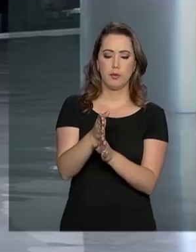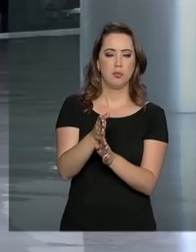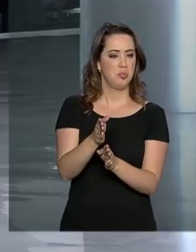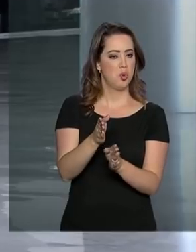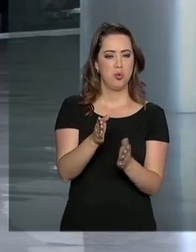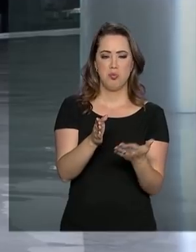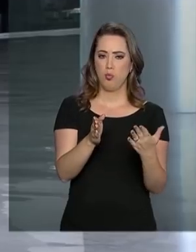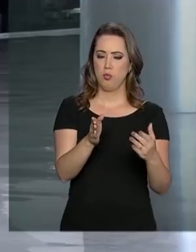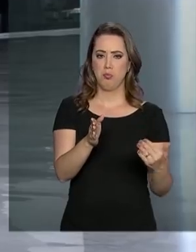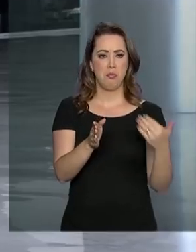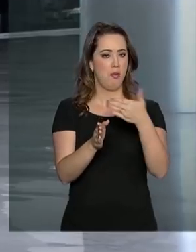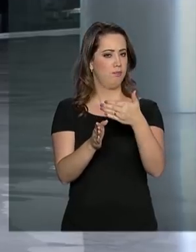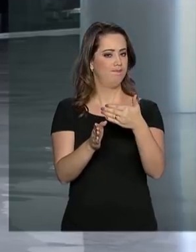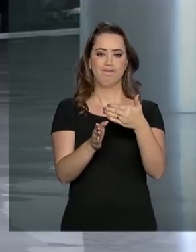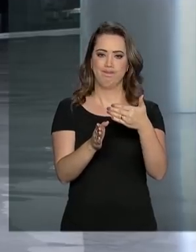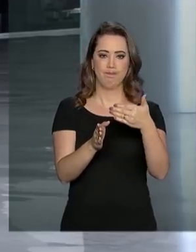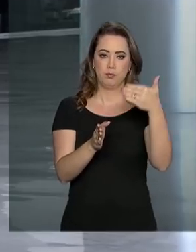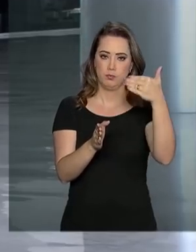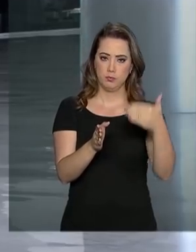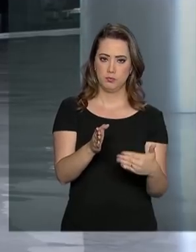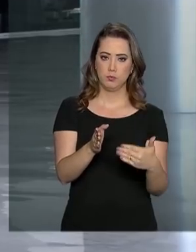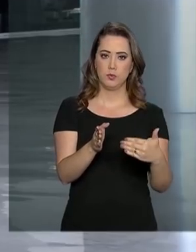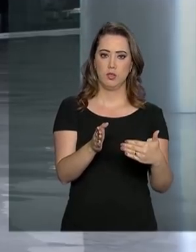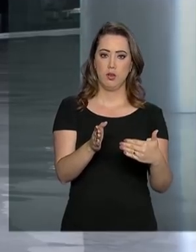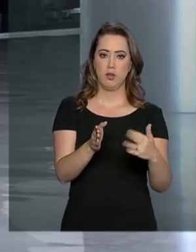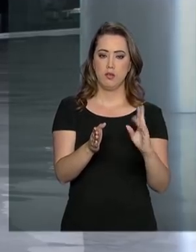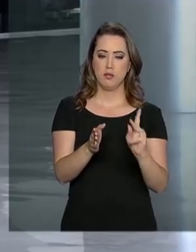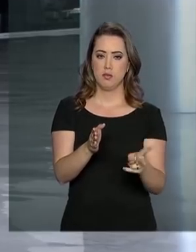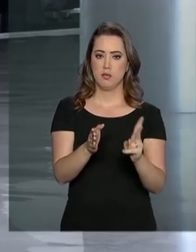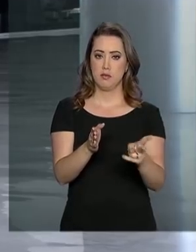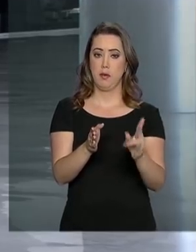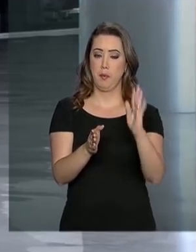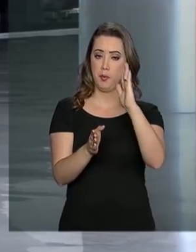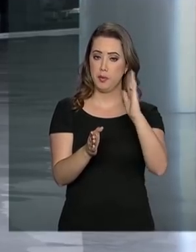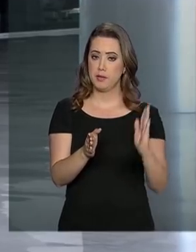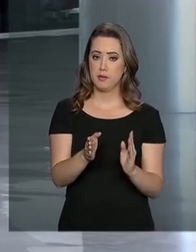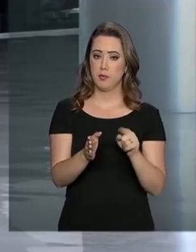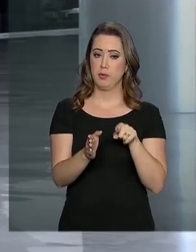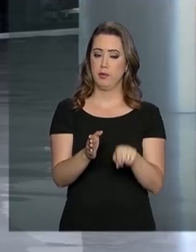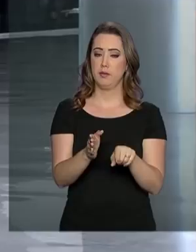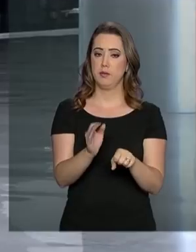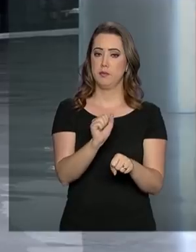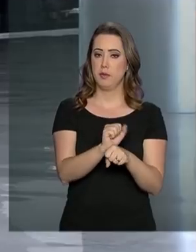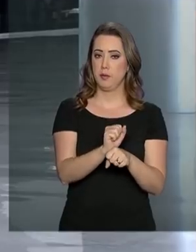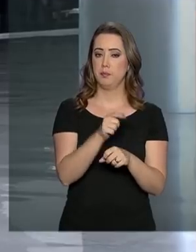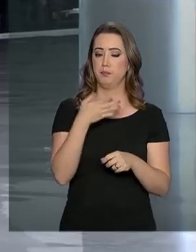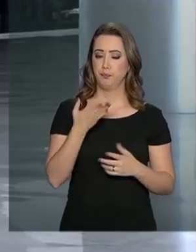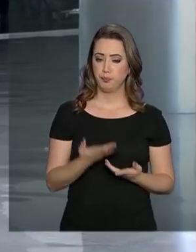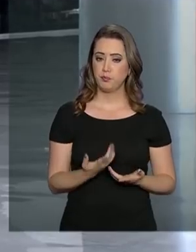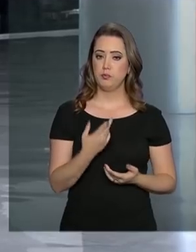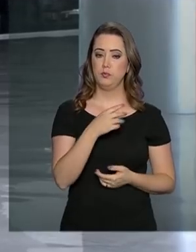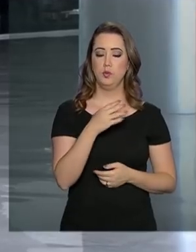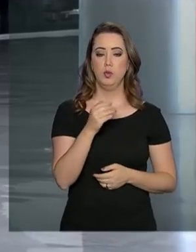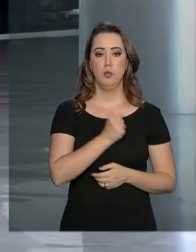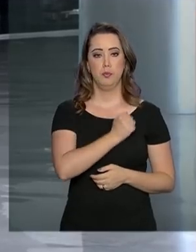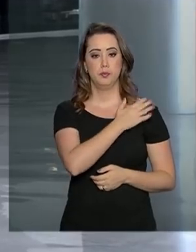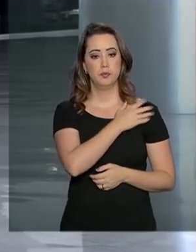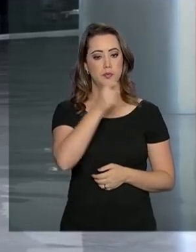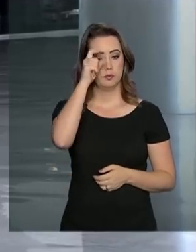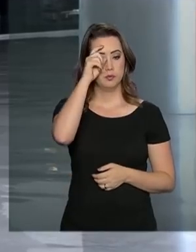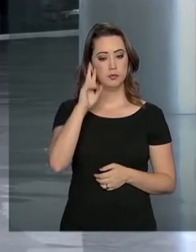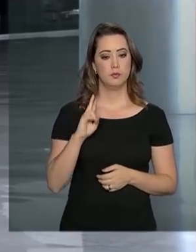Venezuela. Mourão foi indicado para participar do grupo... Mourão foi indicado para participar, para representar o